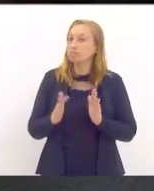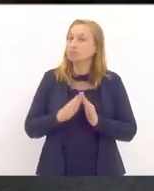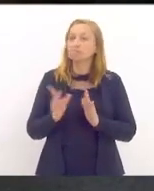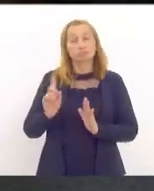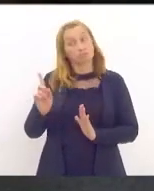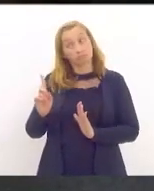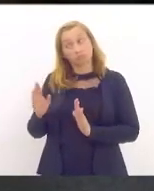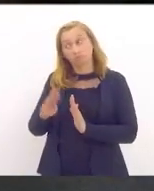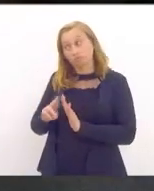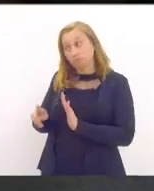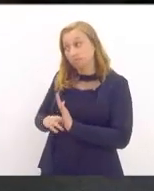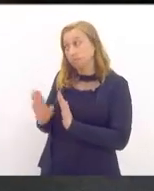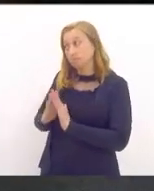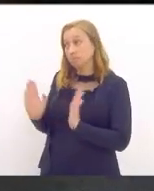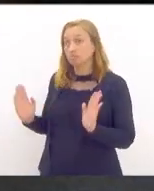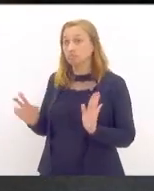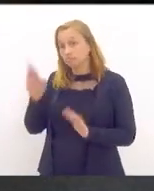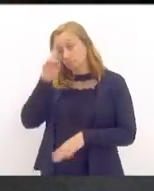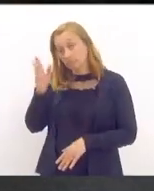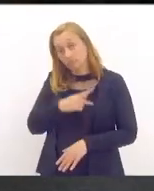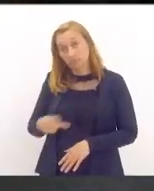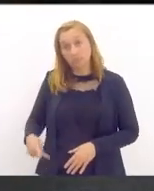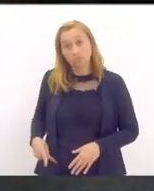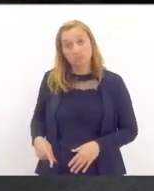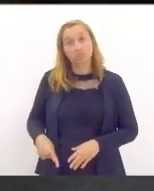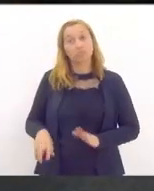é um instante por favor